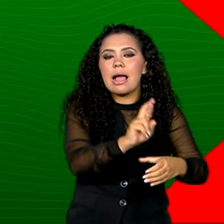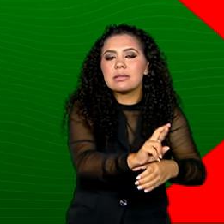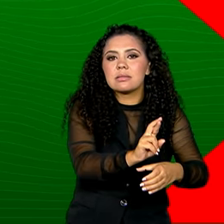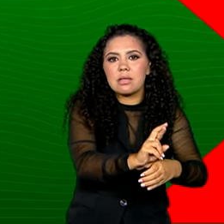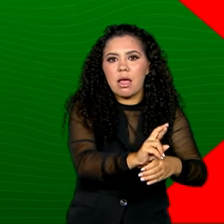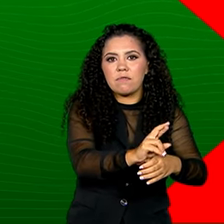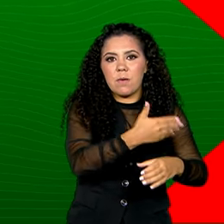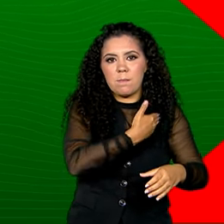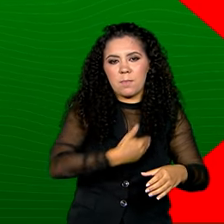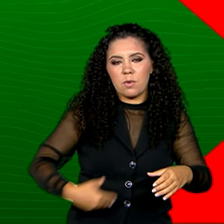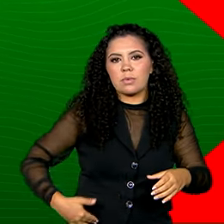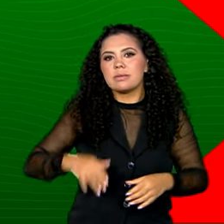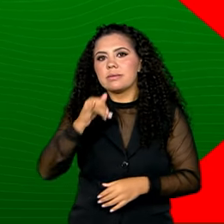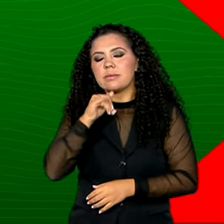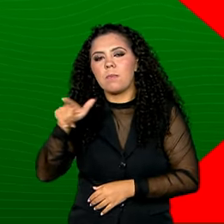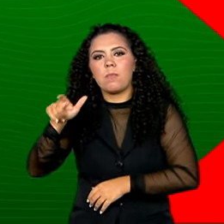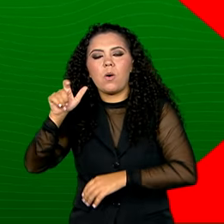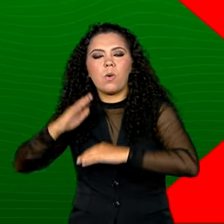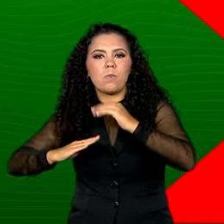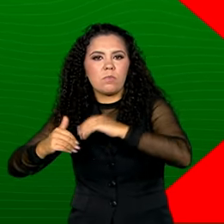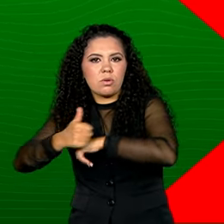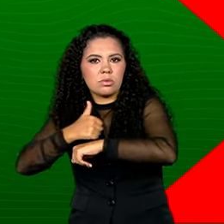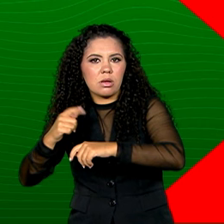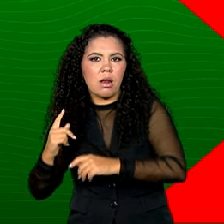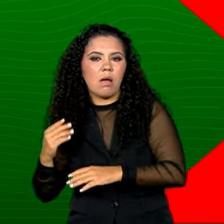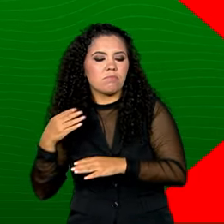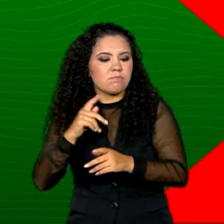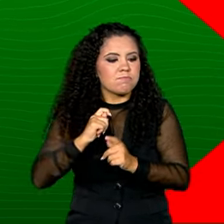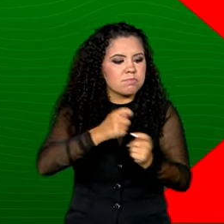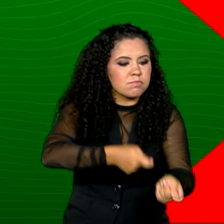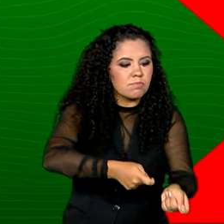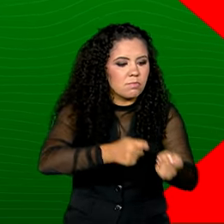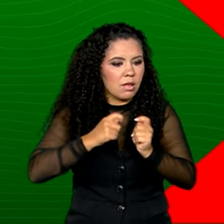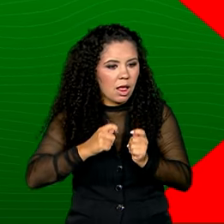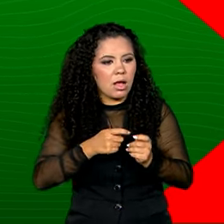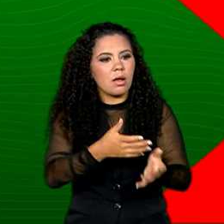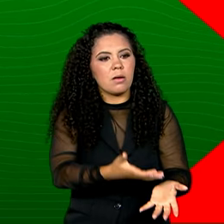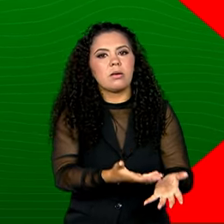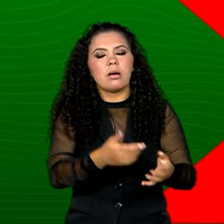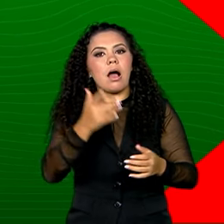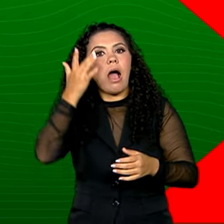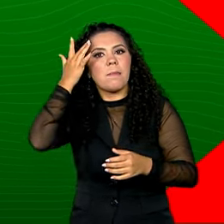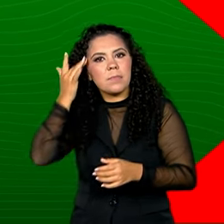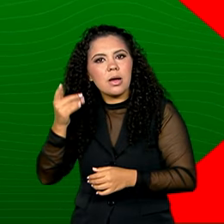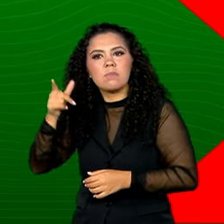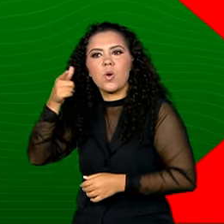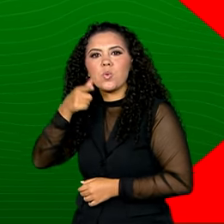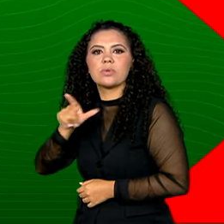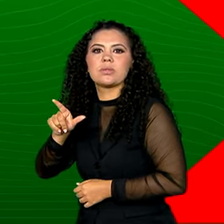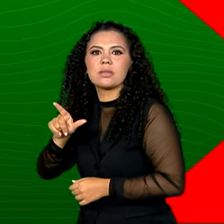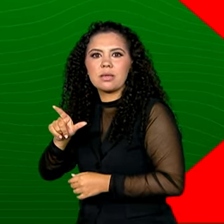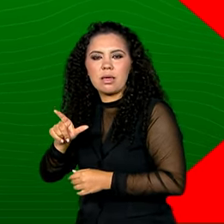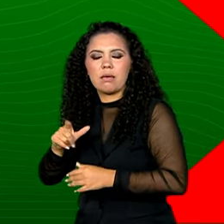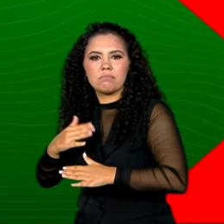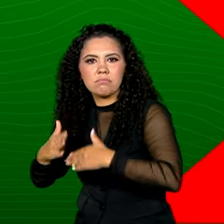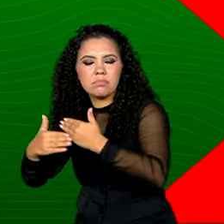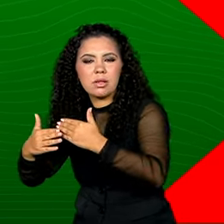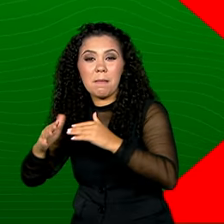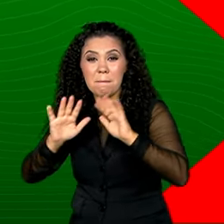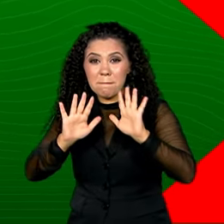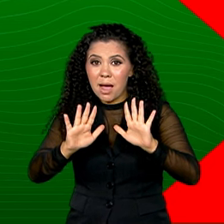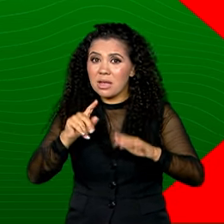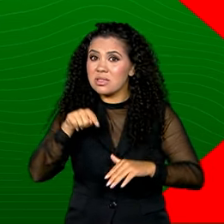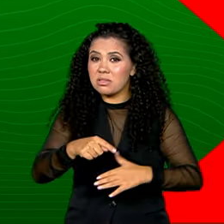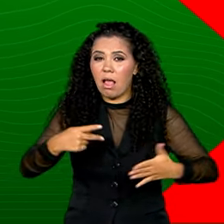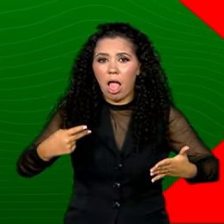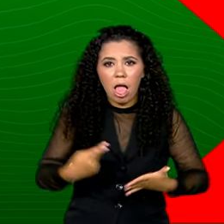hoje para apurar o sustento de amanhã. E isso vem acontecendo